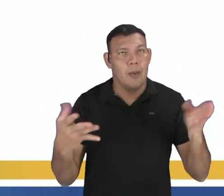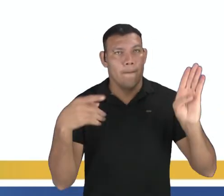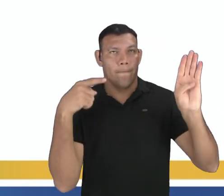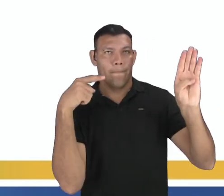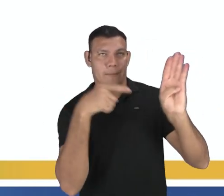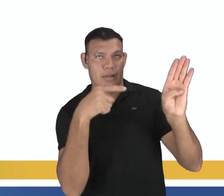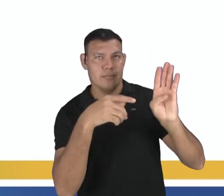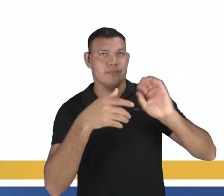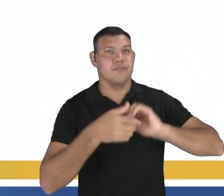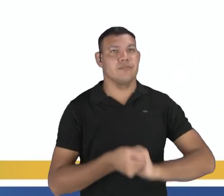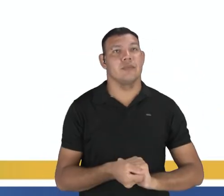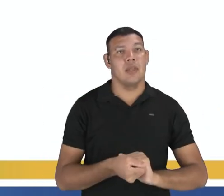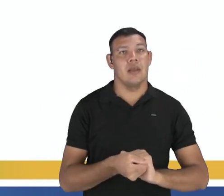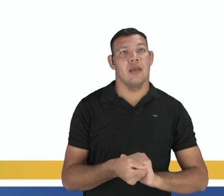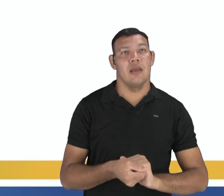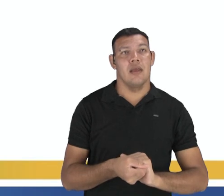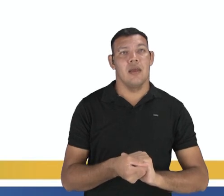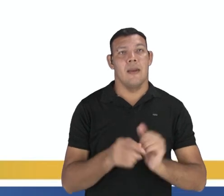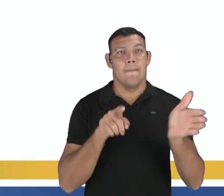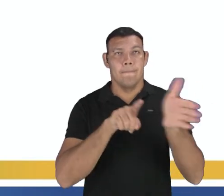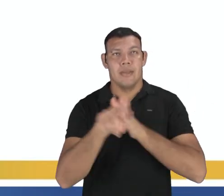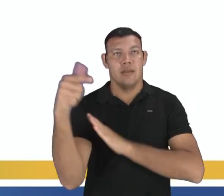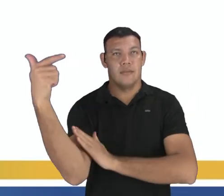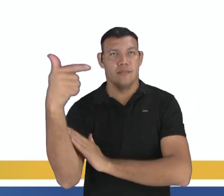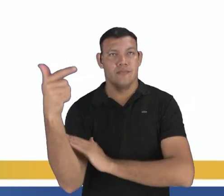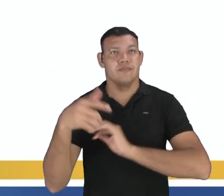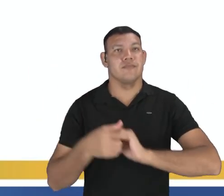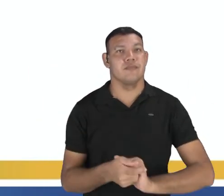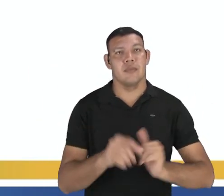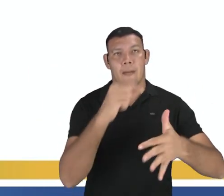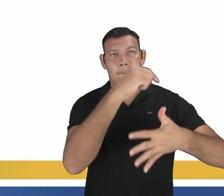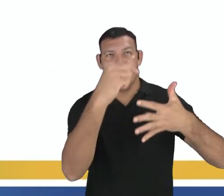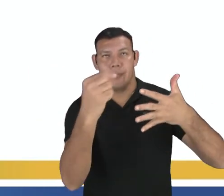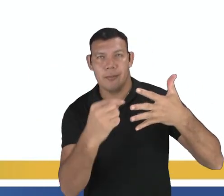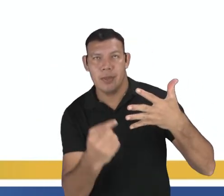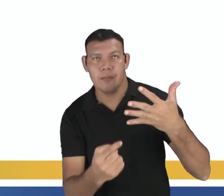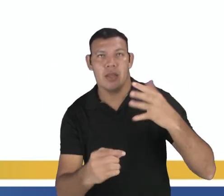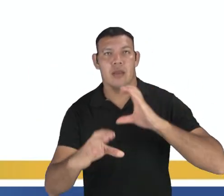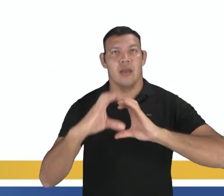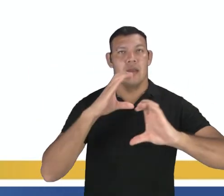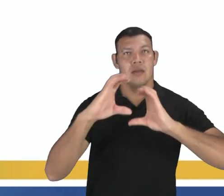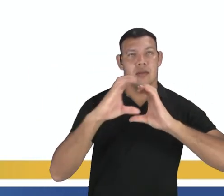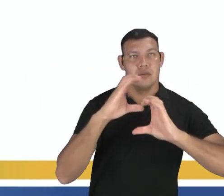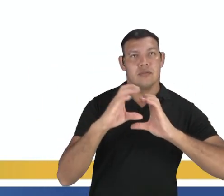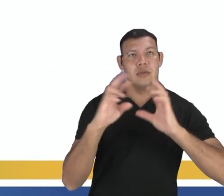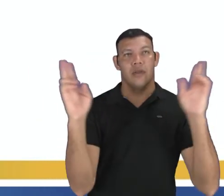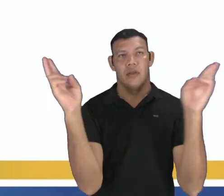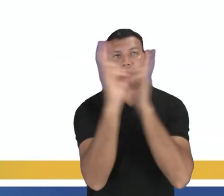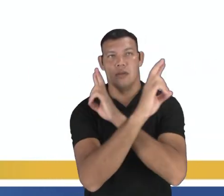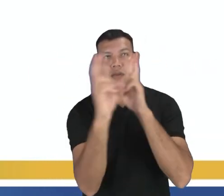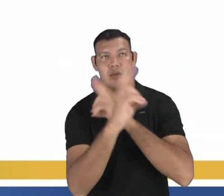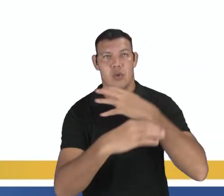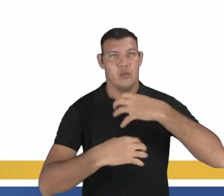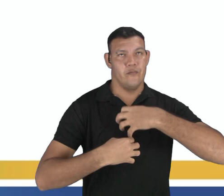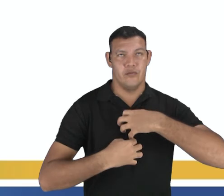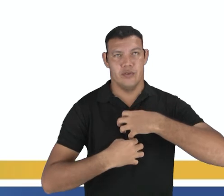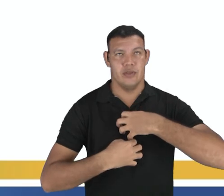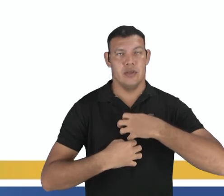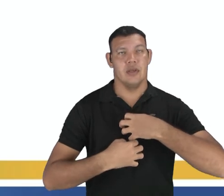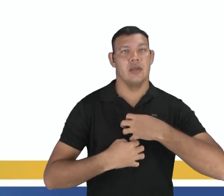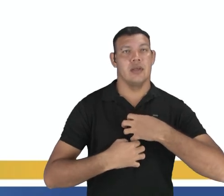preencheu lá, é o que? A letra B. 2. Com qual elemento da comunicação está relacionada a